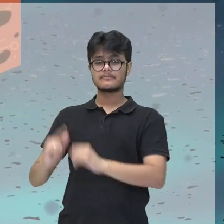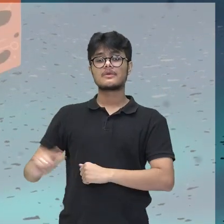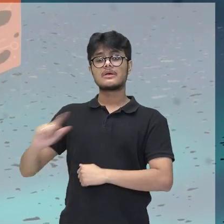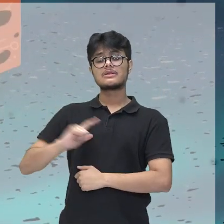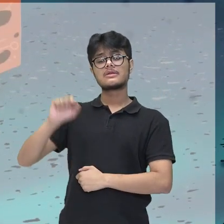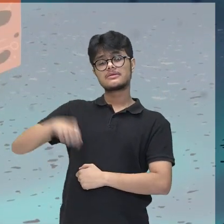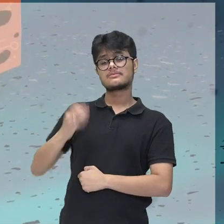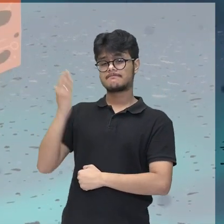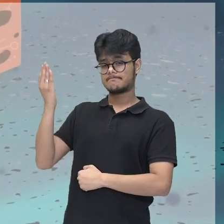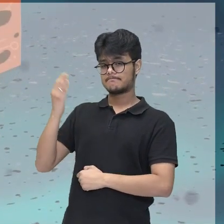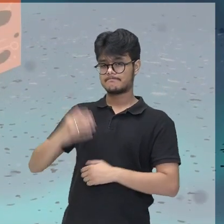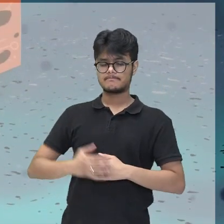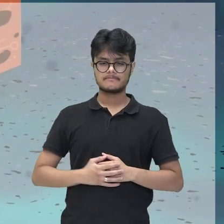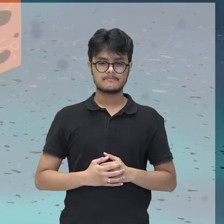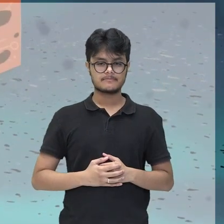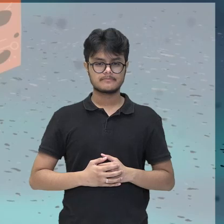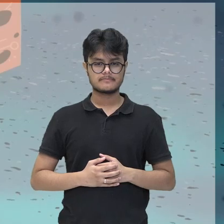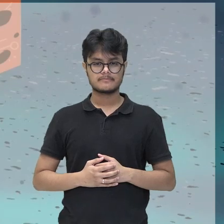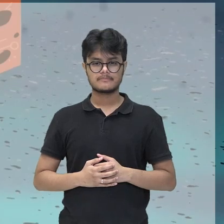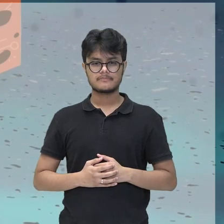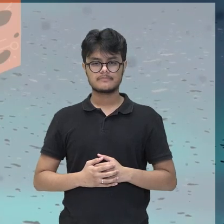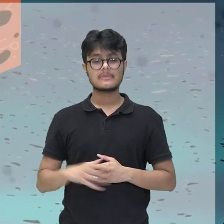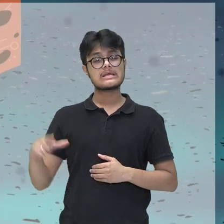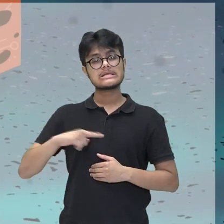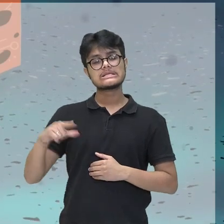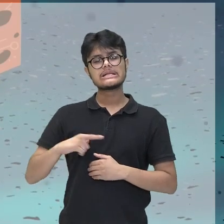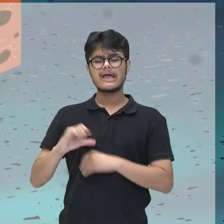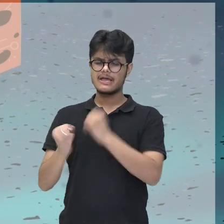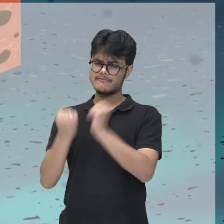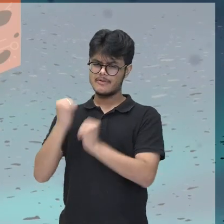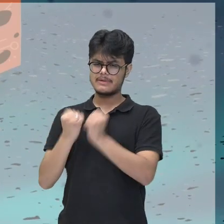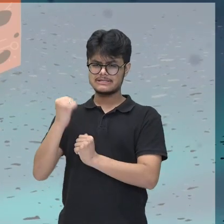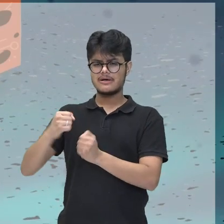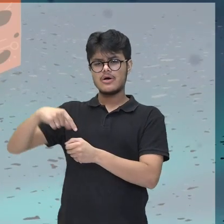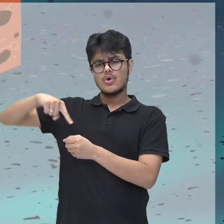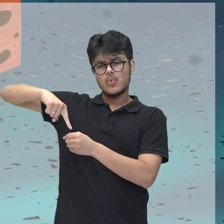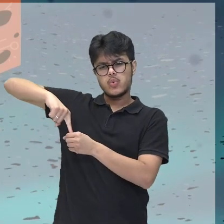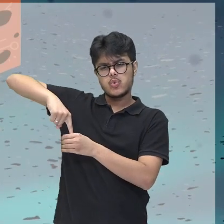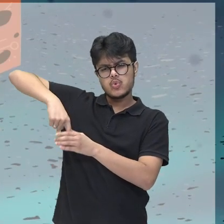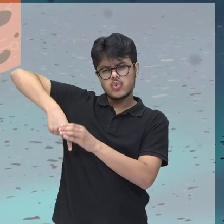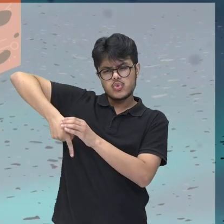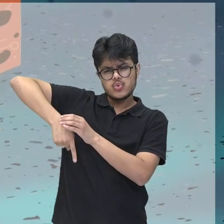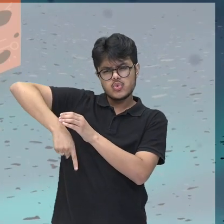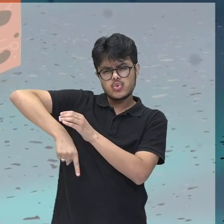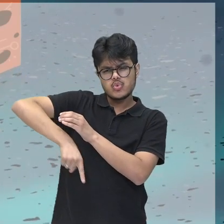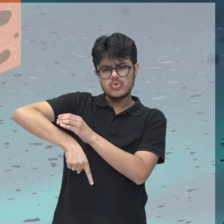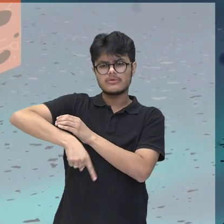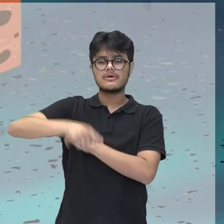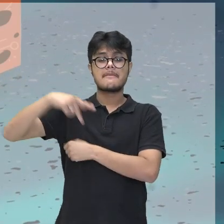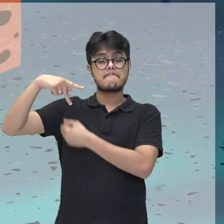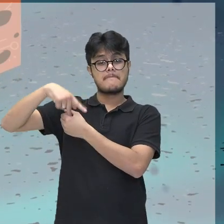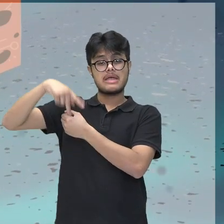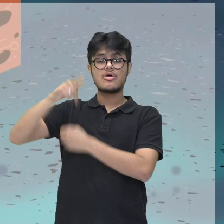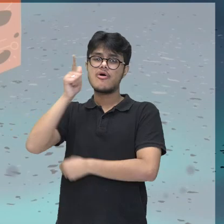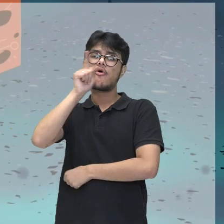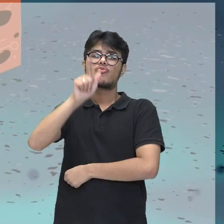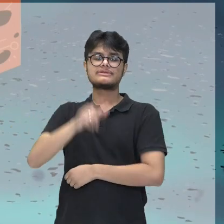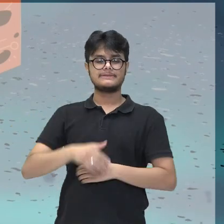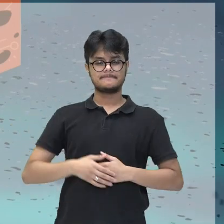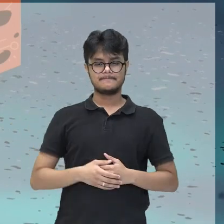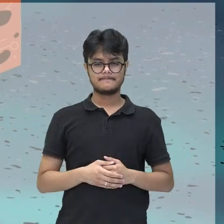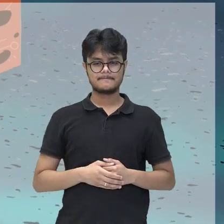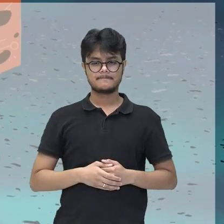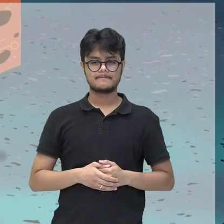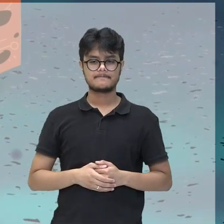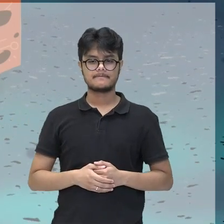temos aí a extração, né? Então, a gente está falando aqui de, como eu falei no começo para